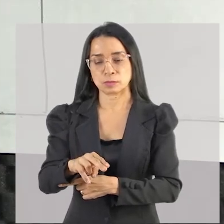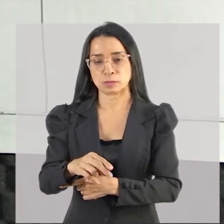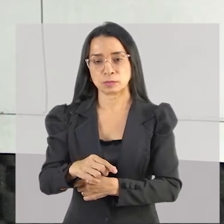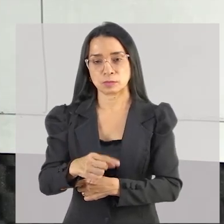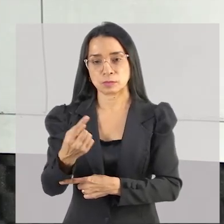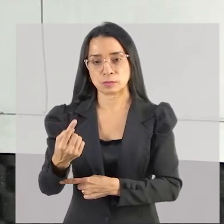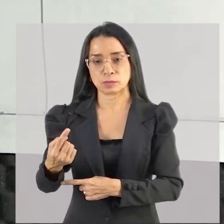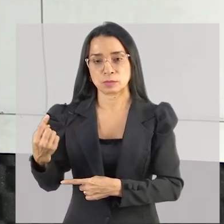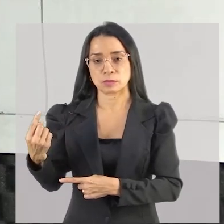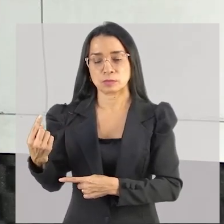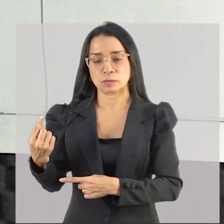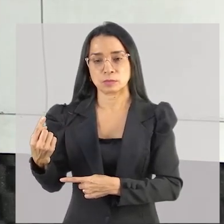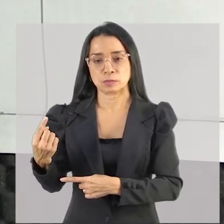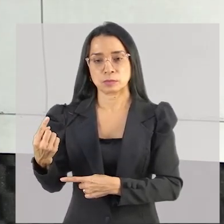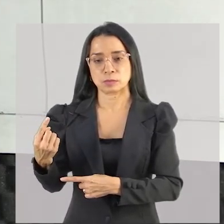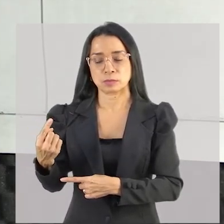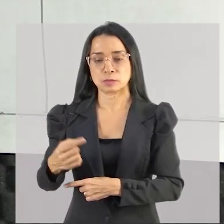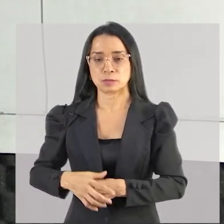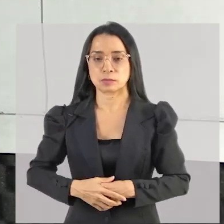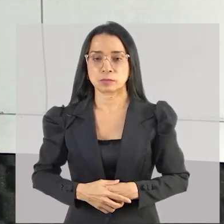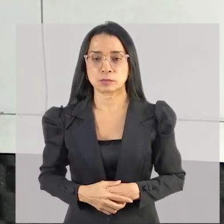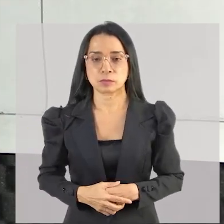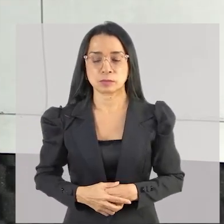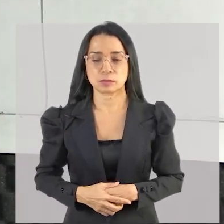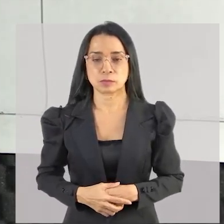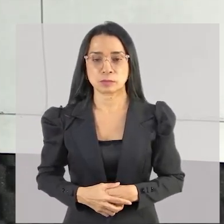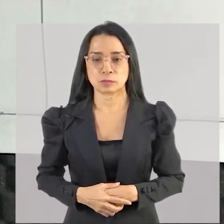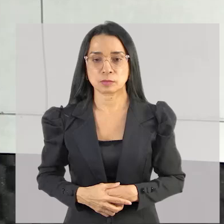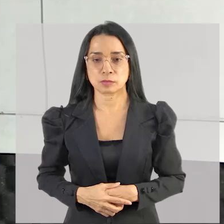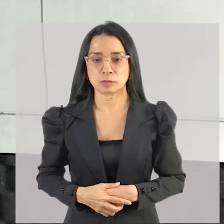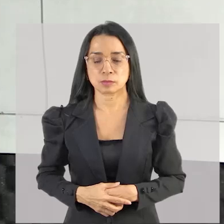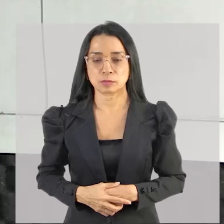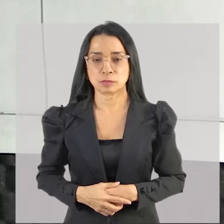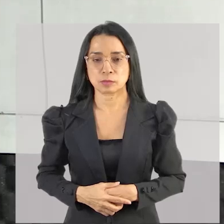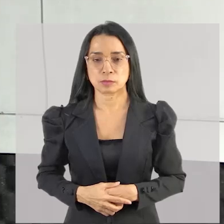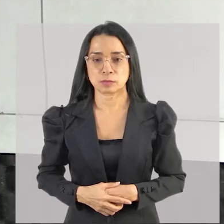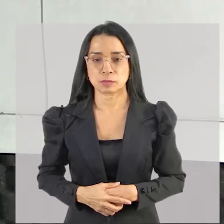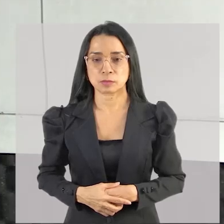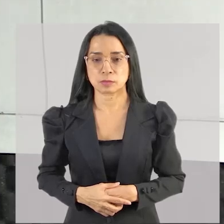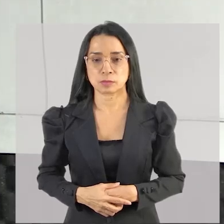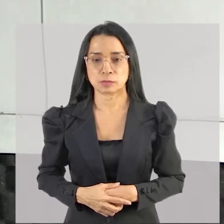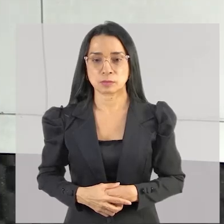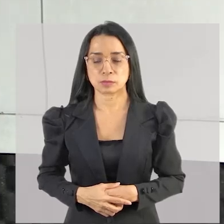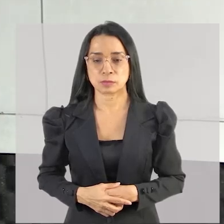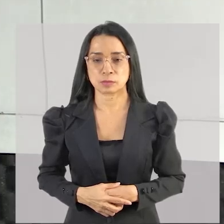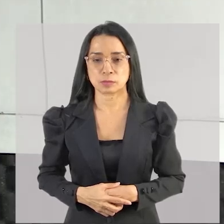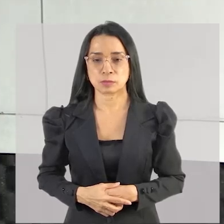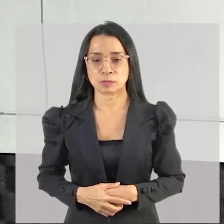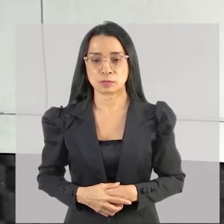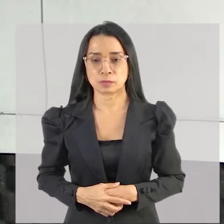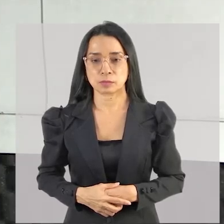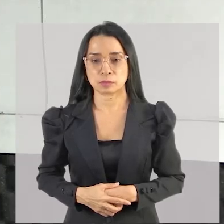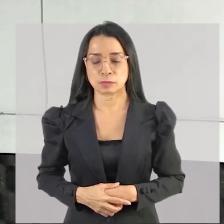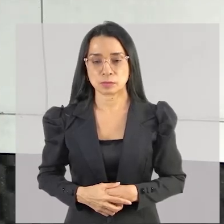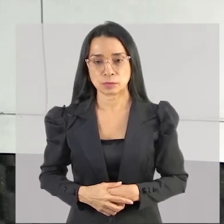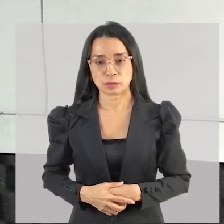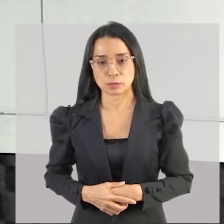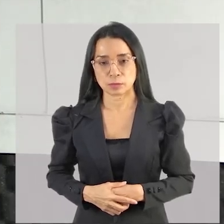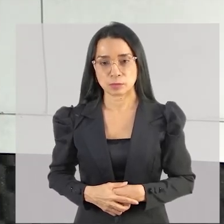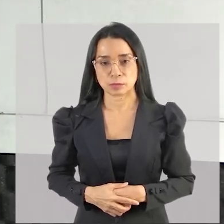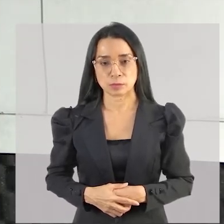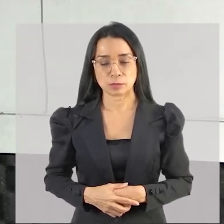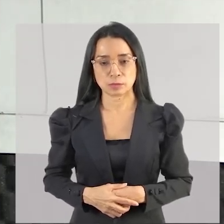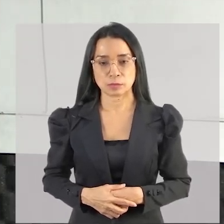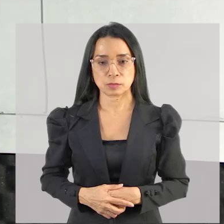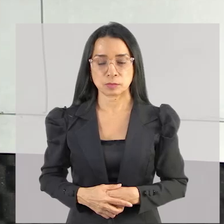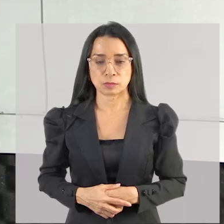3 multiplica, como é que passa? Dividindo. Então, se os senhores me permitem, tá? Vou jogar logo aqui para baixo. O 3 foi